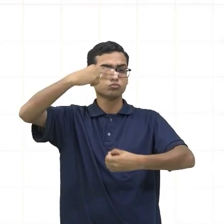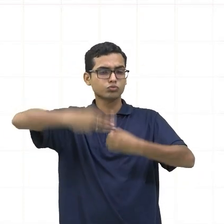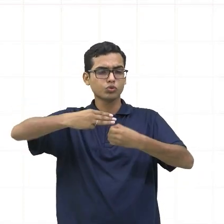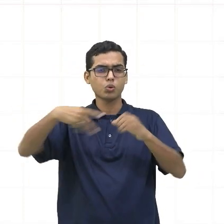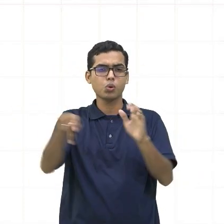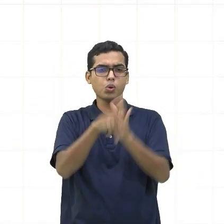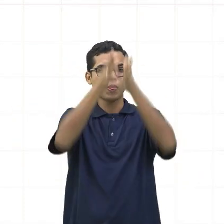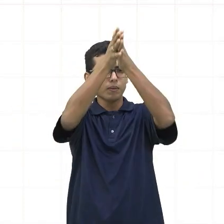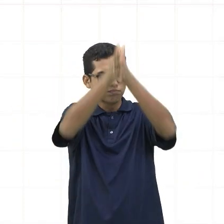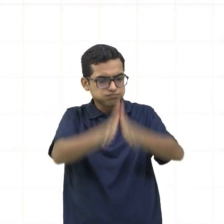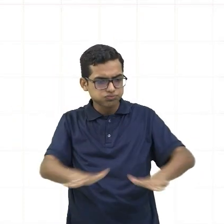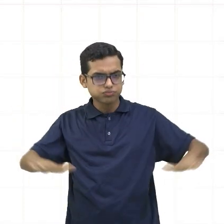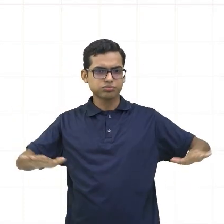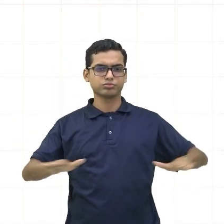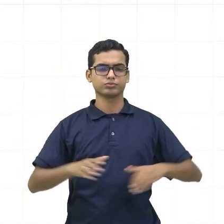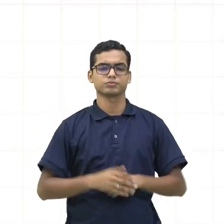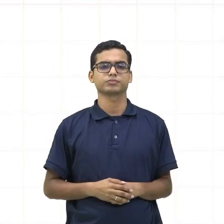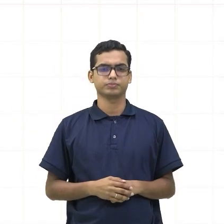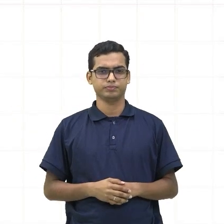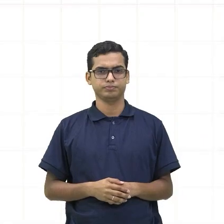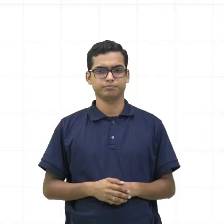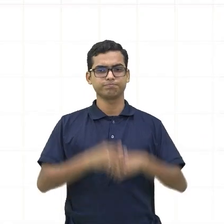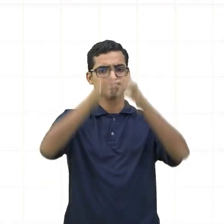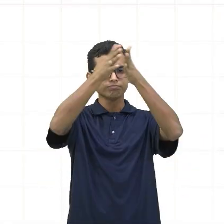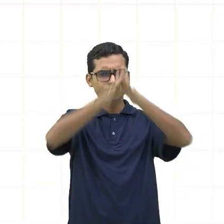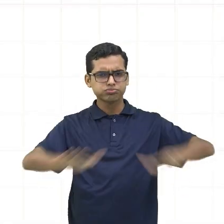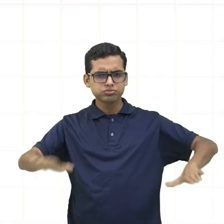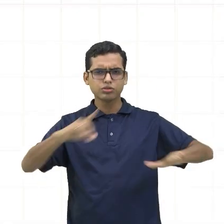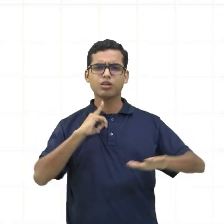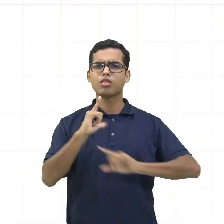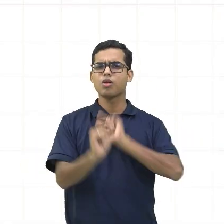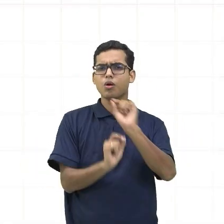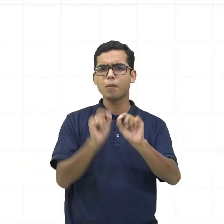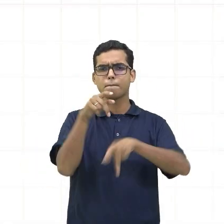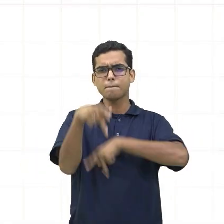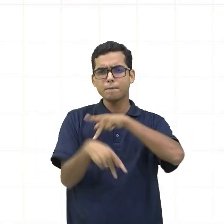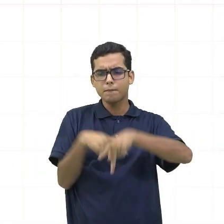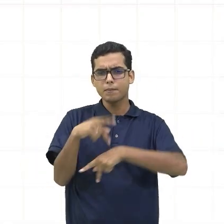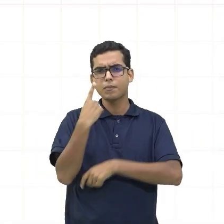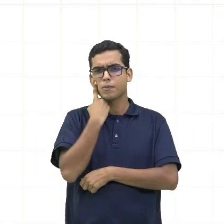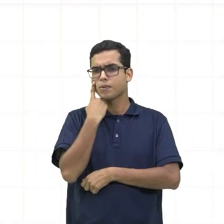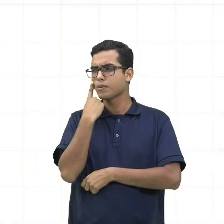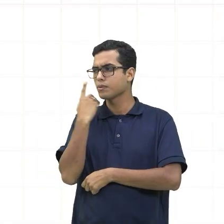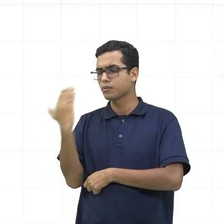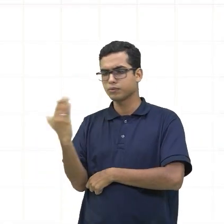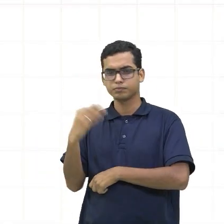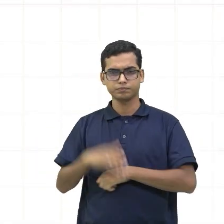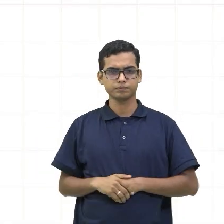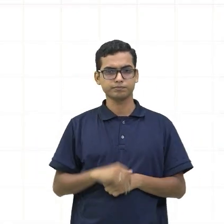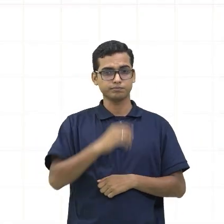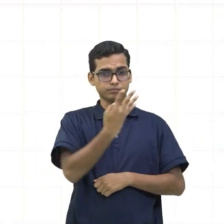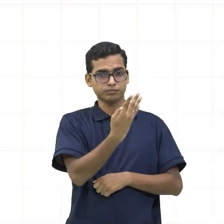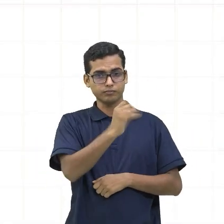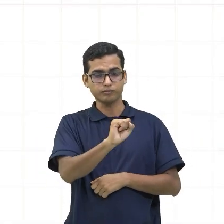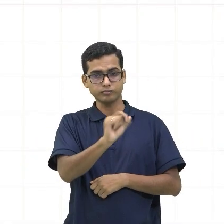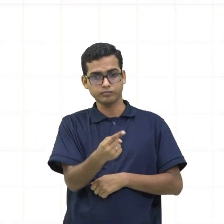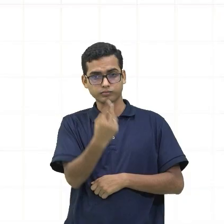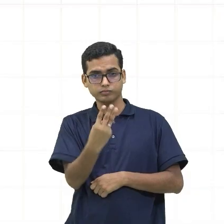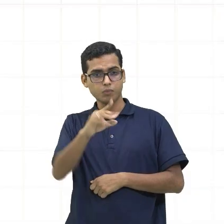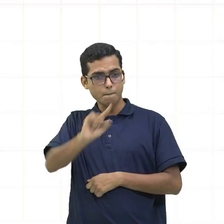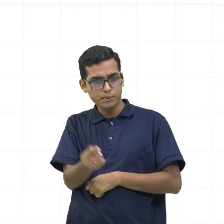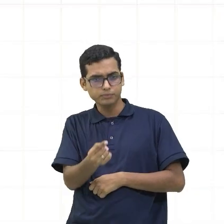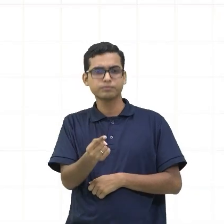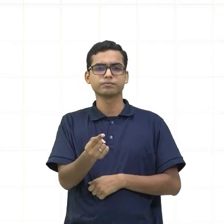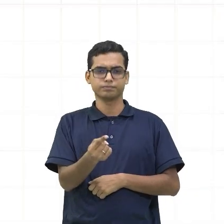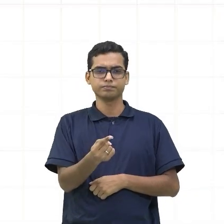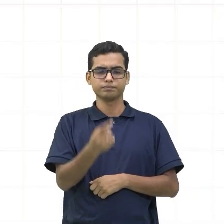São Gabriel da Cachoeira, que contava com uma população indígena em torno de 48,3